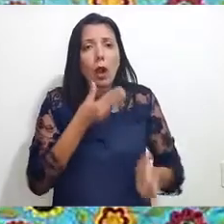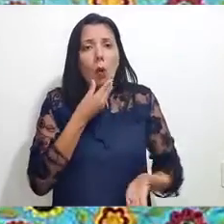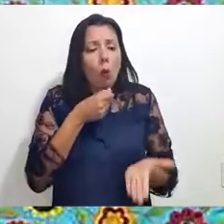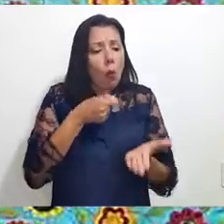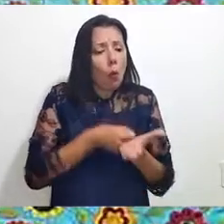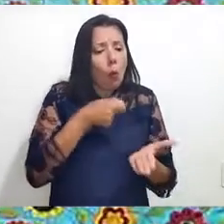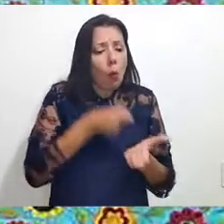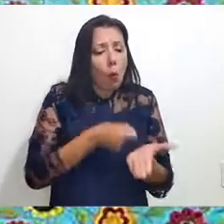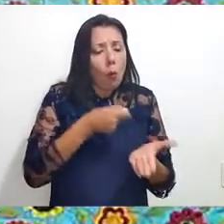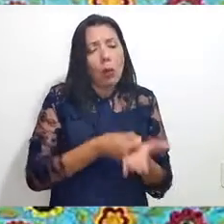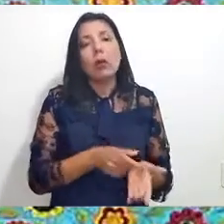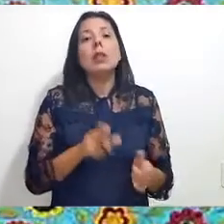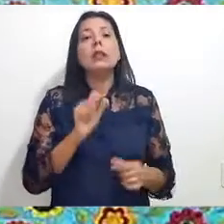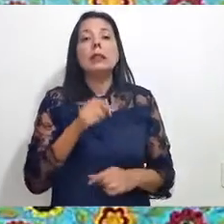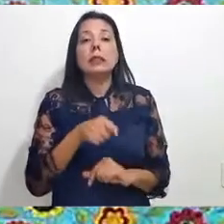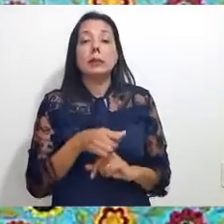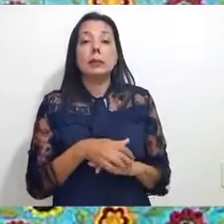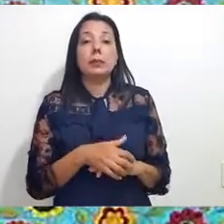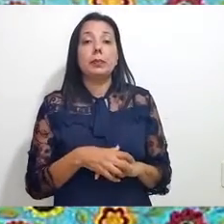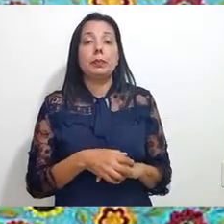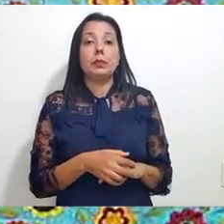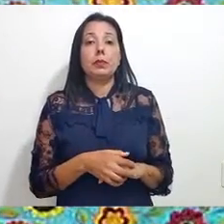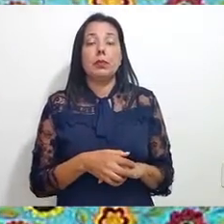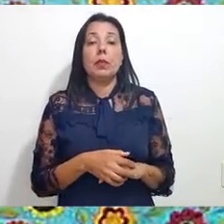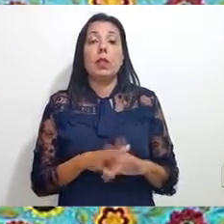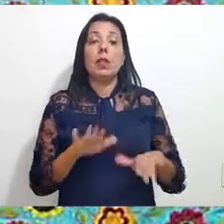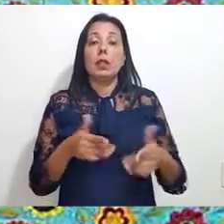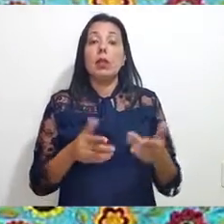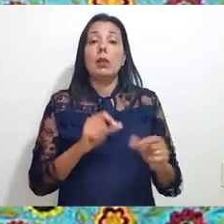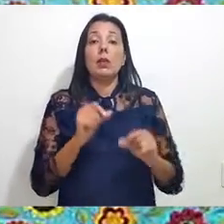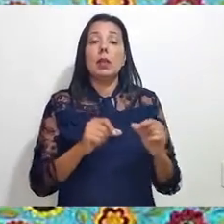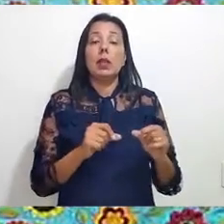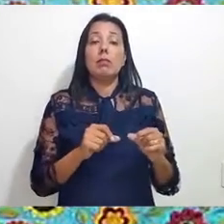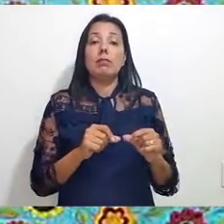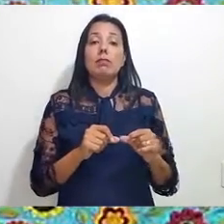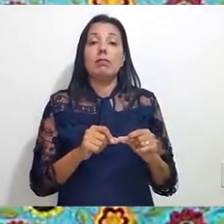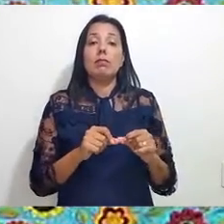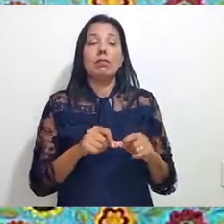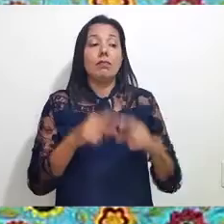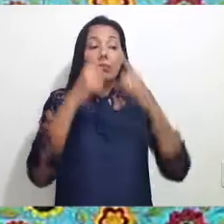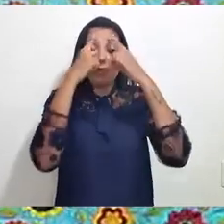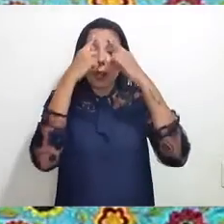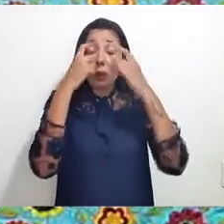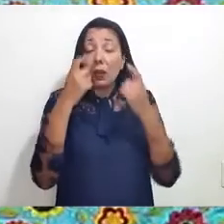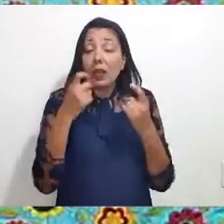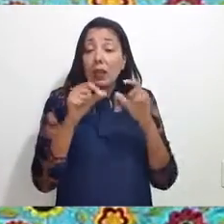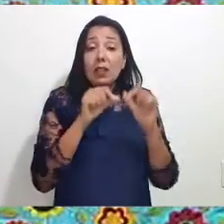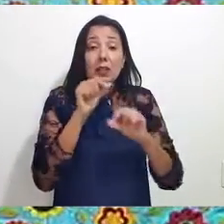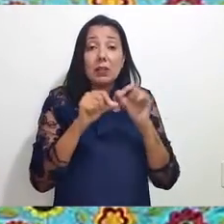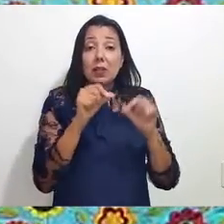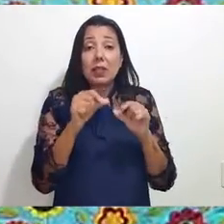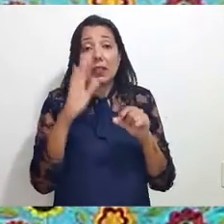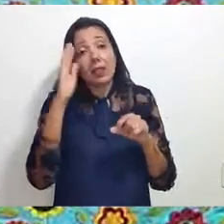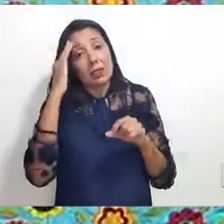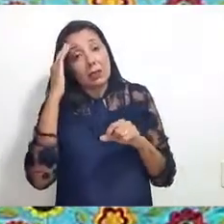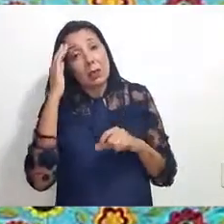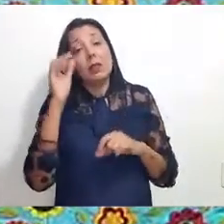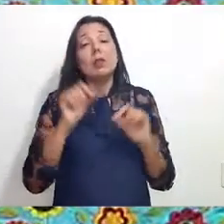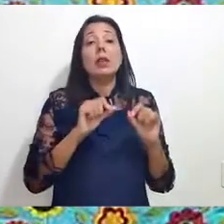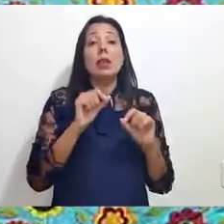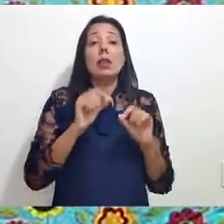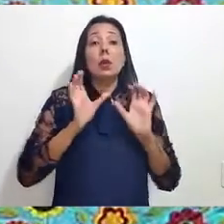suas palavras. Então, meu recado é esse: não se silencie frente a violações de direito contra crianças e